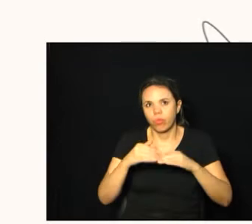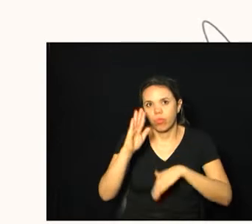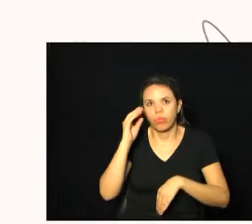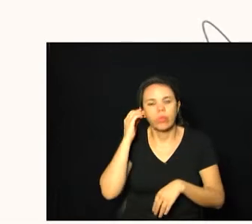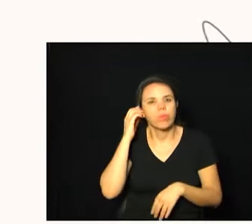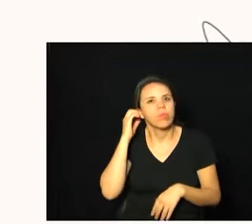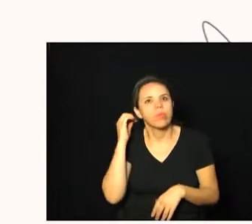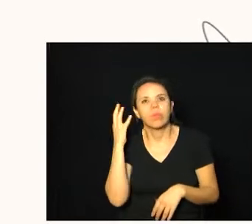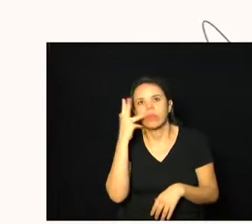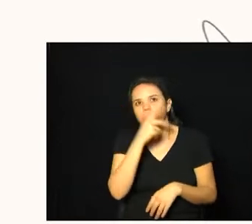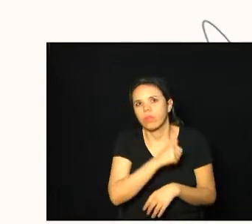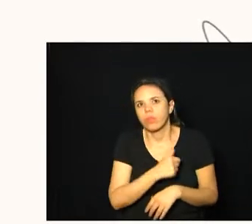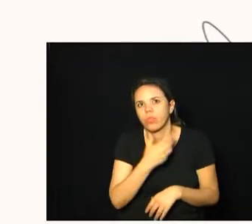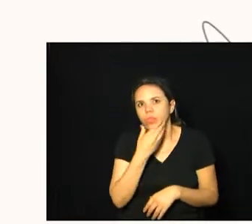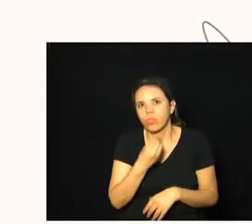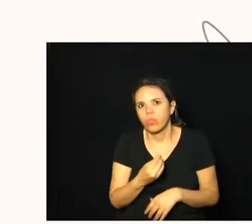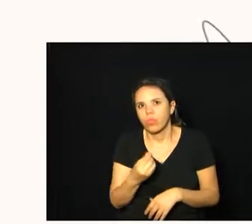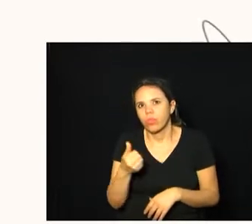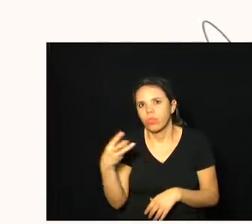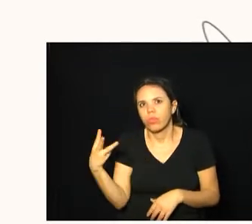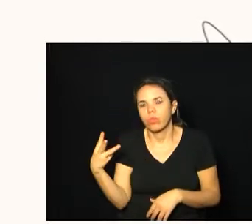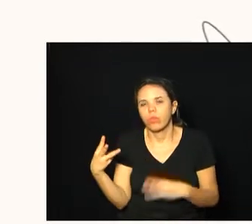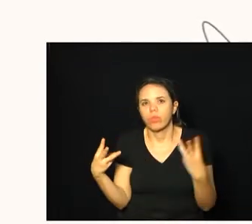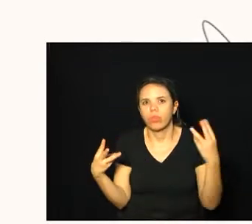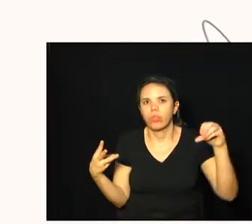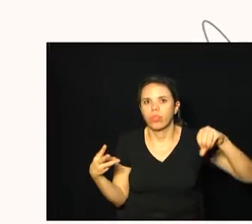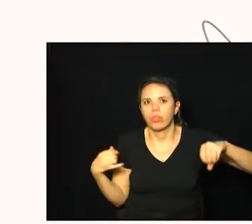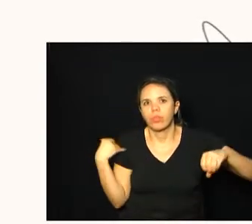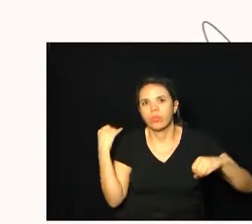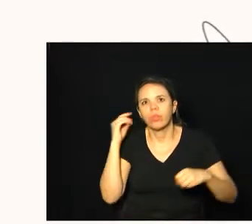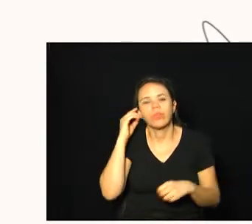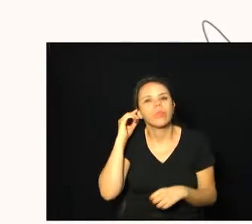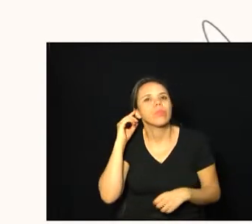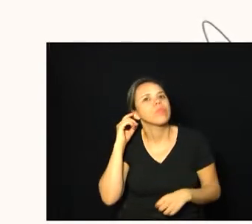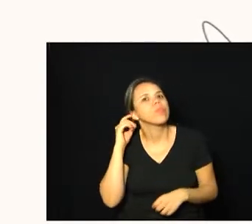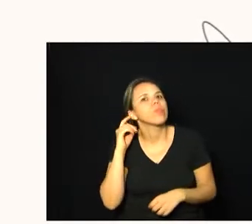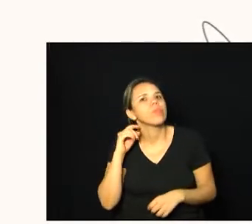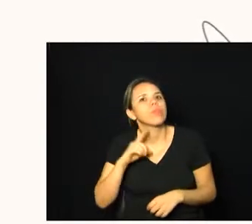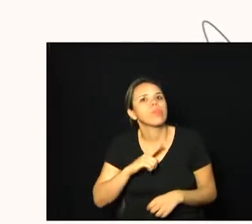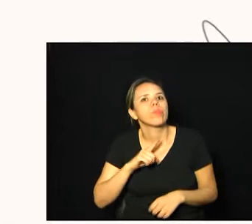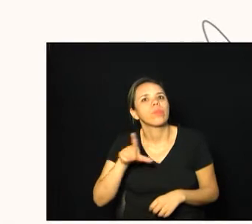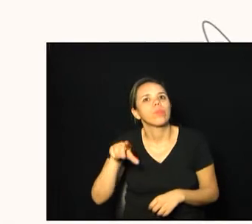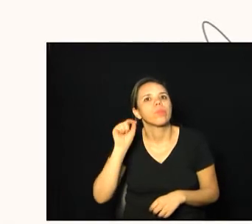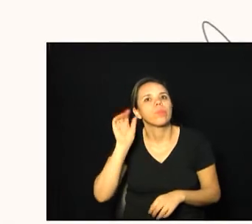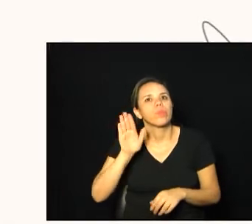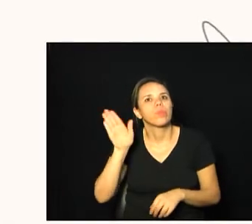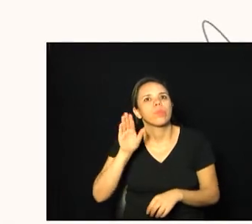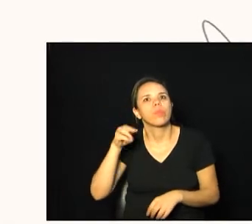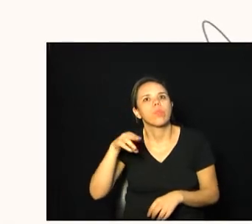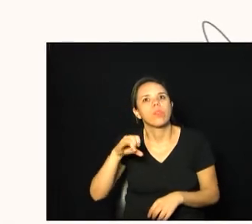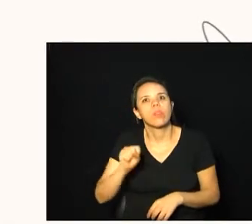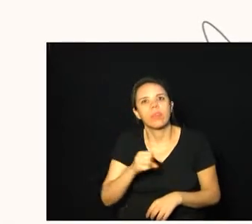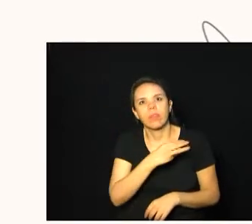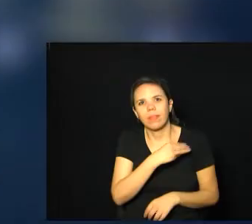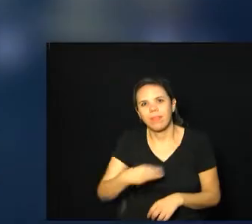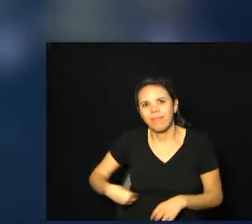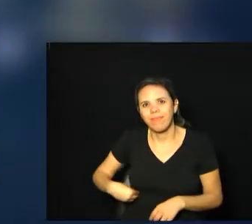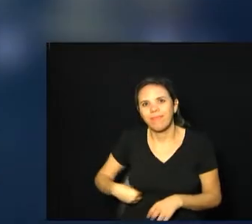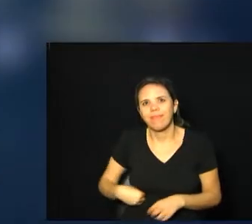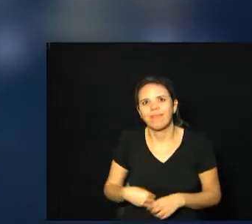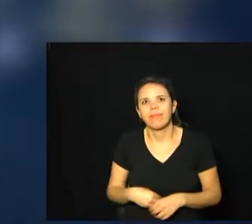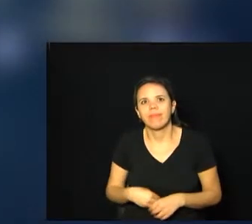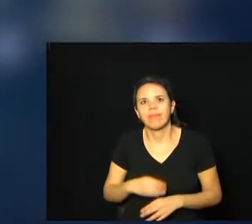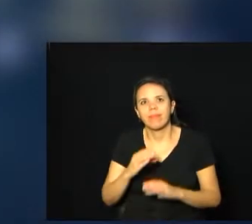mais belo negro, homens de 13 a 39 anos e ainda vai ter eleição de Miss e Mister Simpatia.